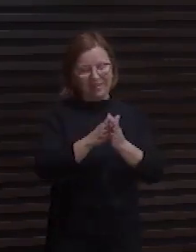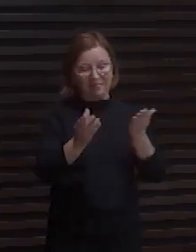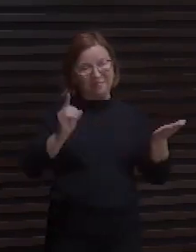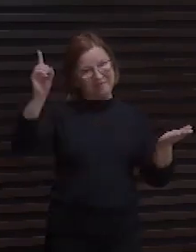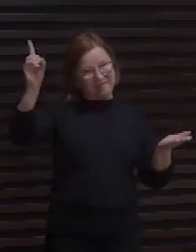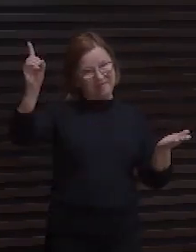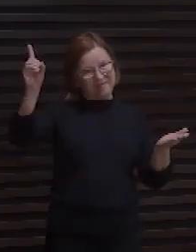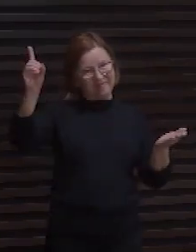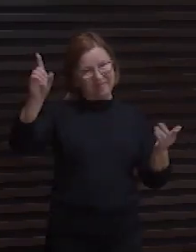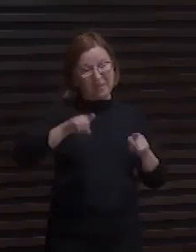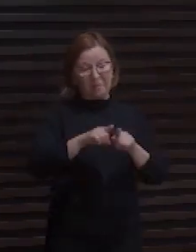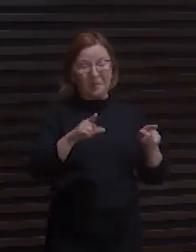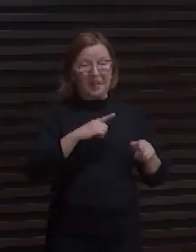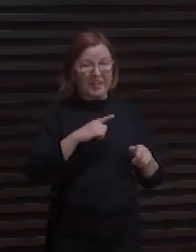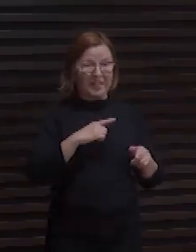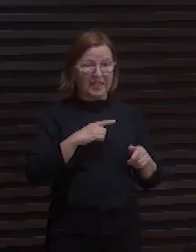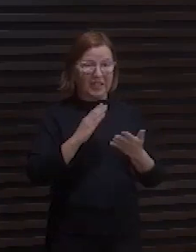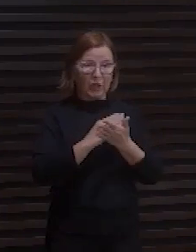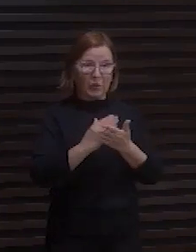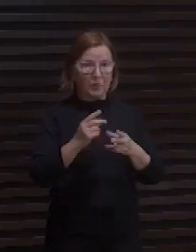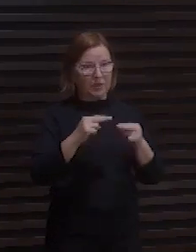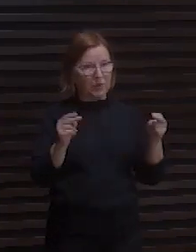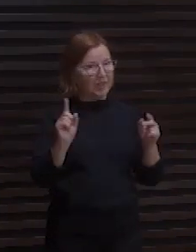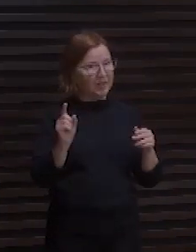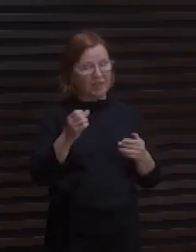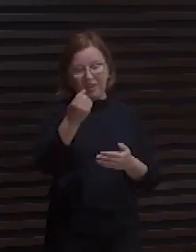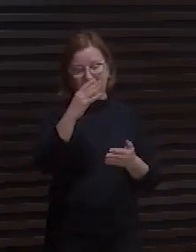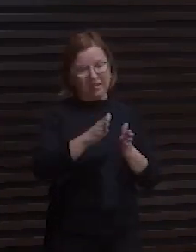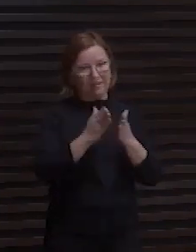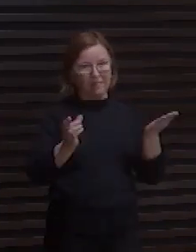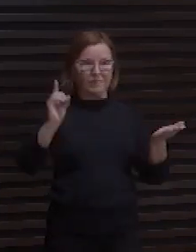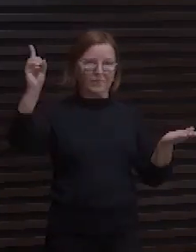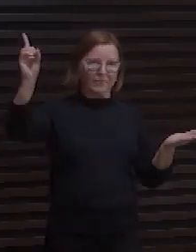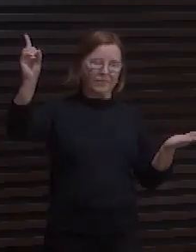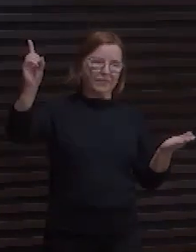Agora, tem certas coisas que não está revelada na Bíblia.